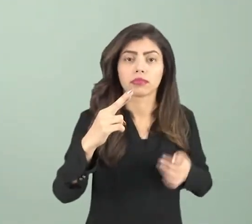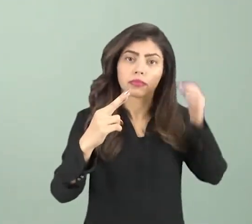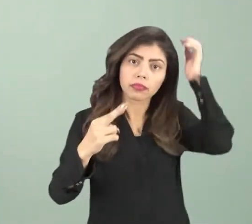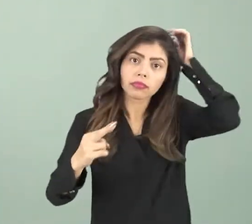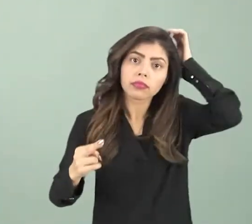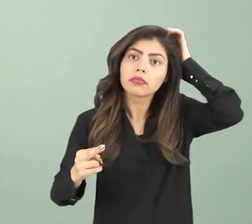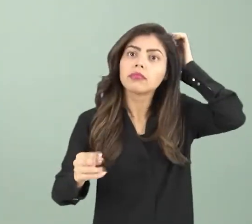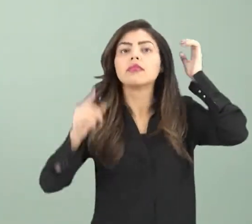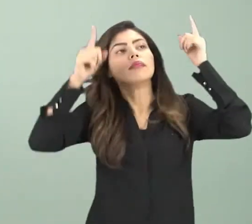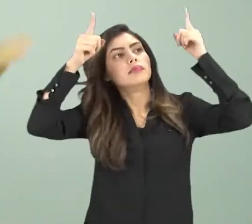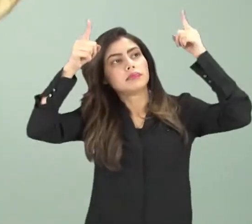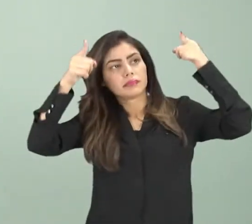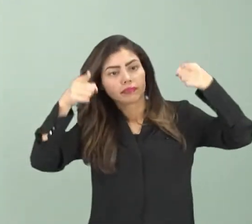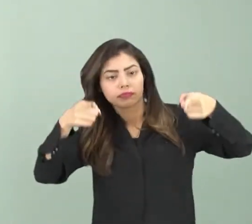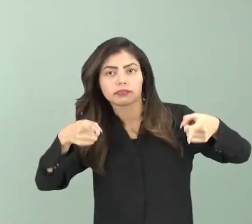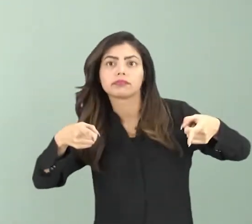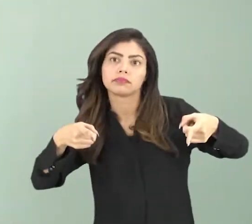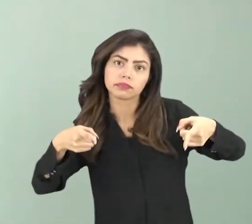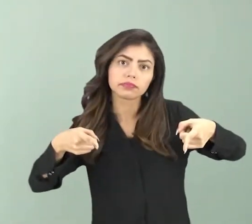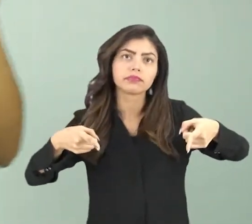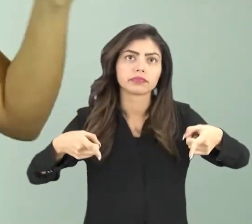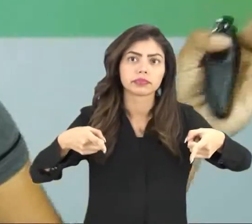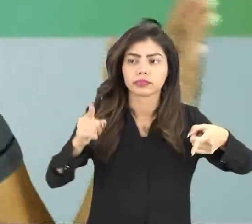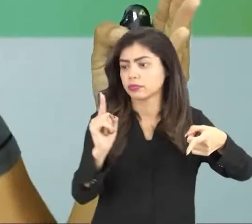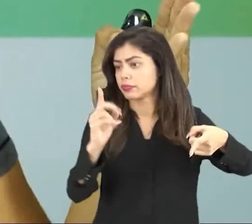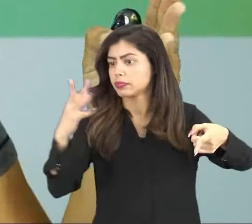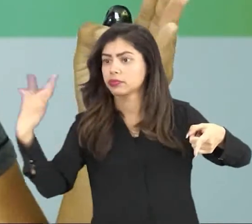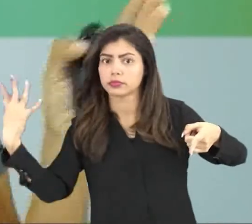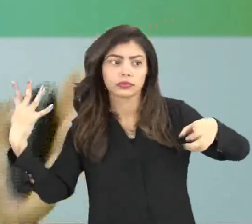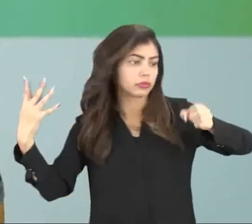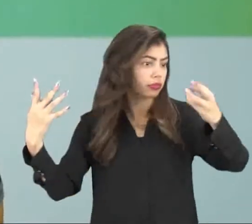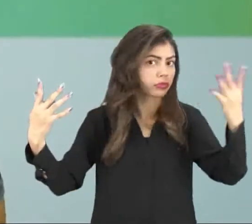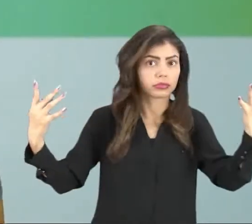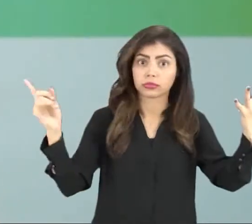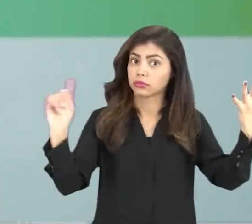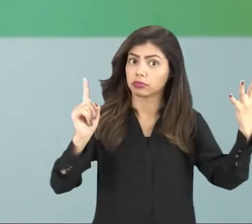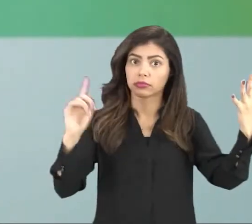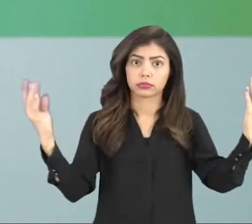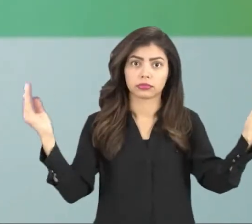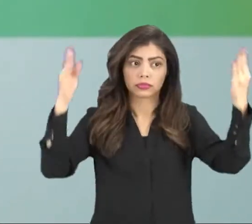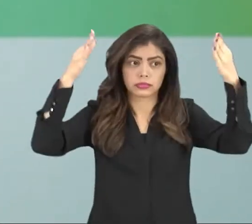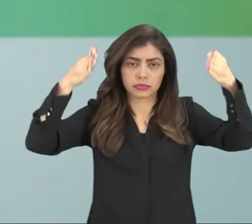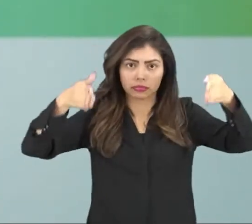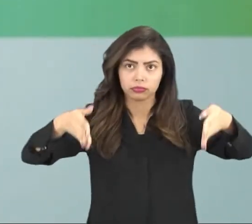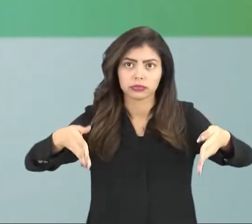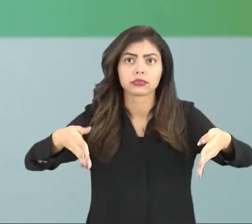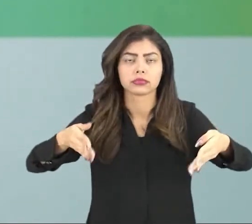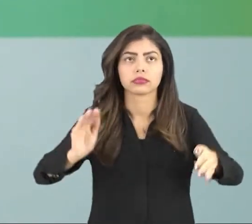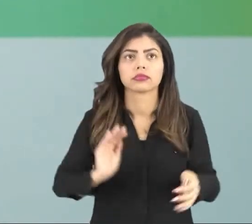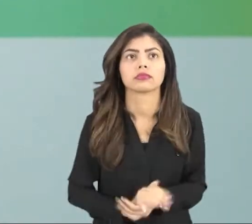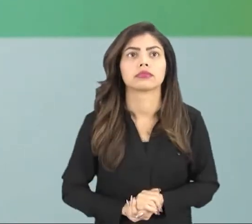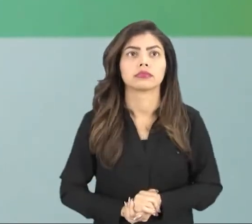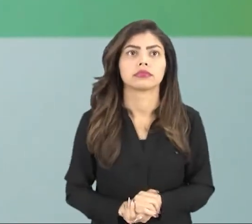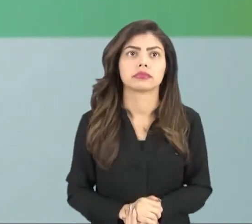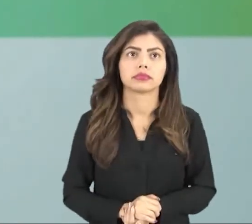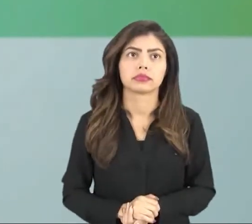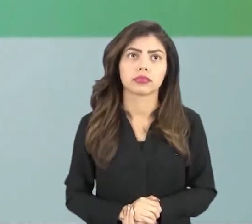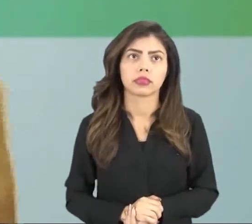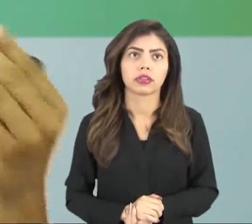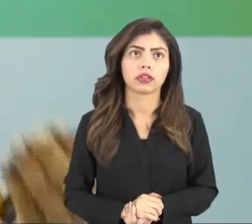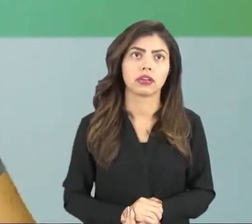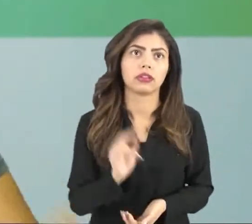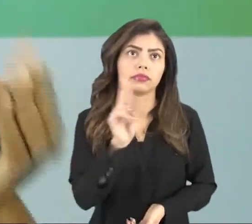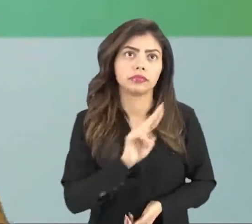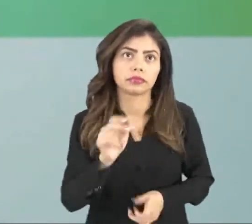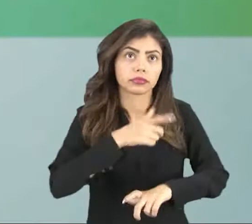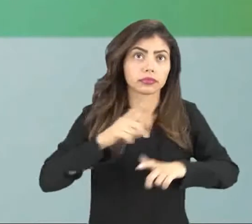margem existe para ser respeitada. Nem para sobrar e nem para faltar. Ok? Então, ó, usou de